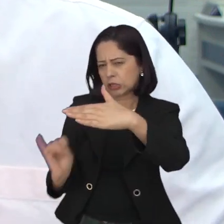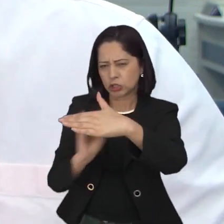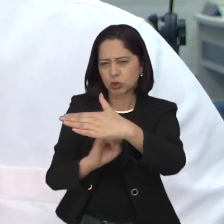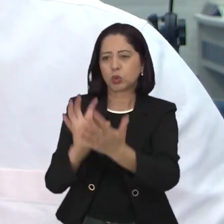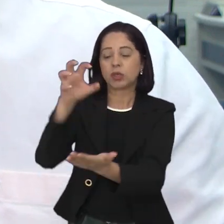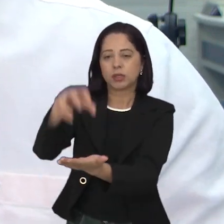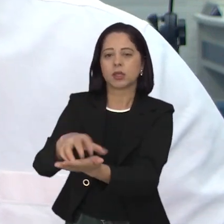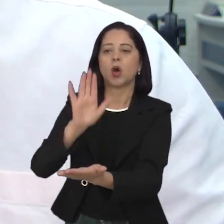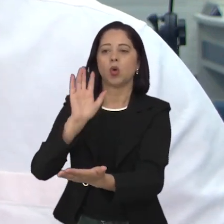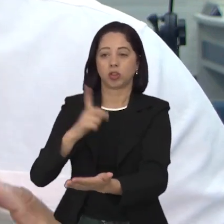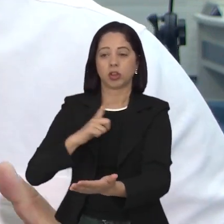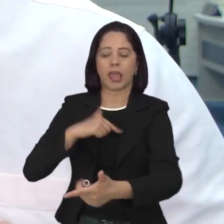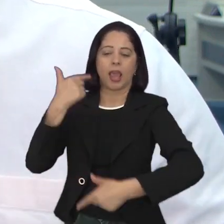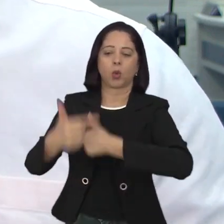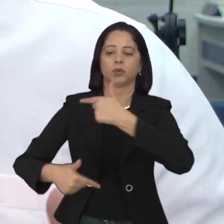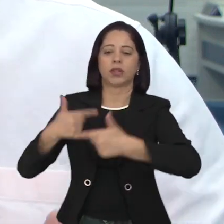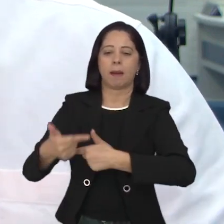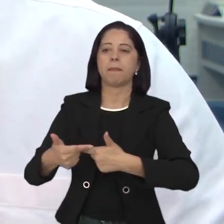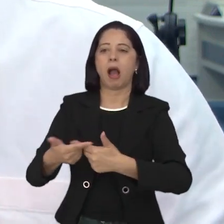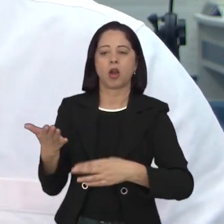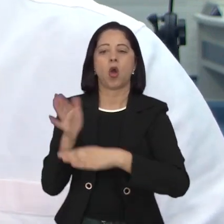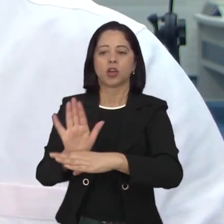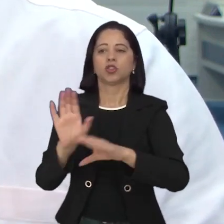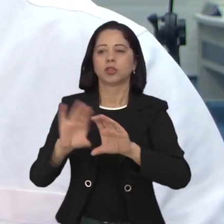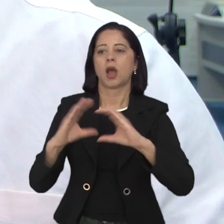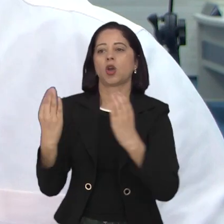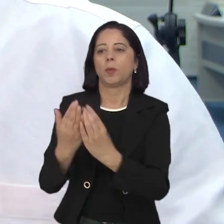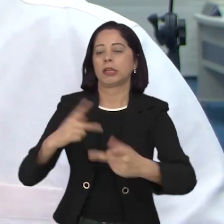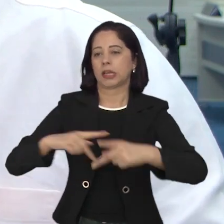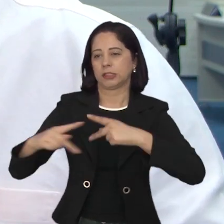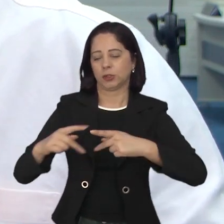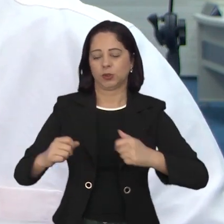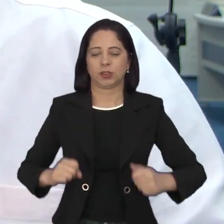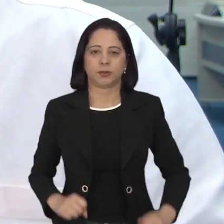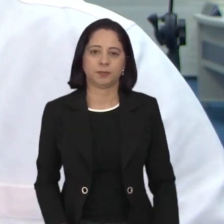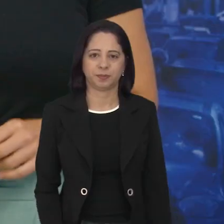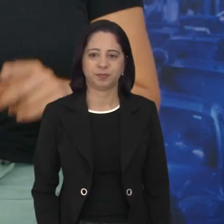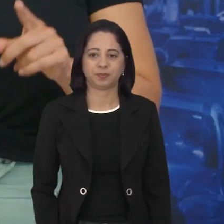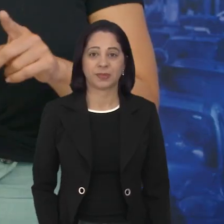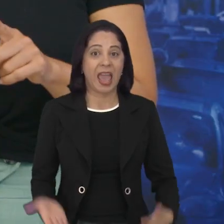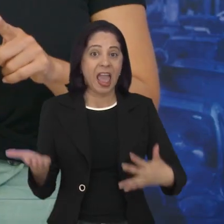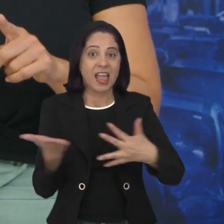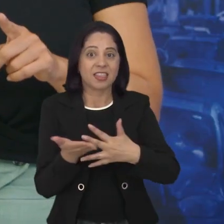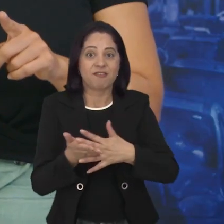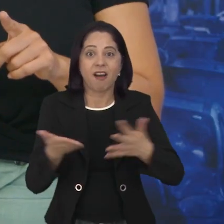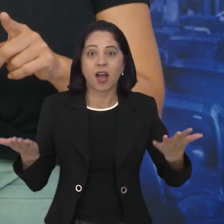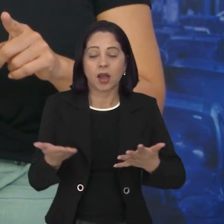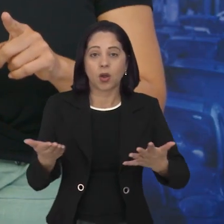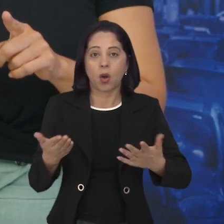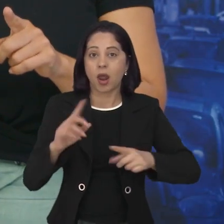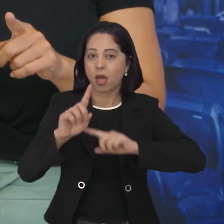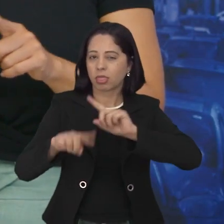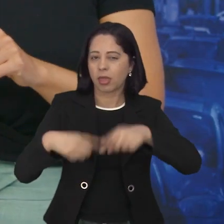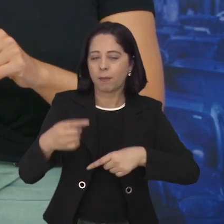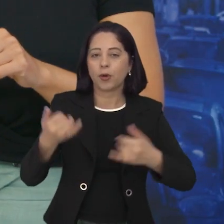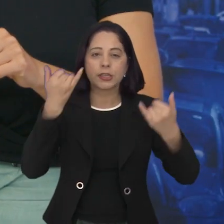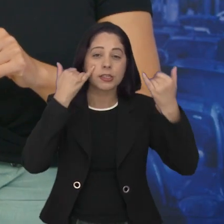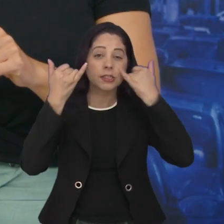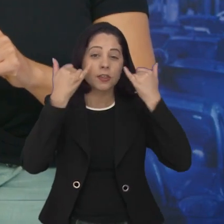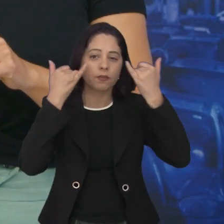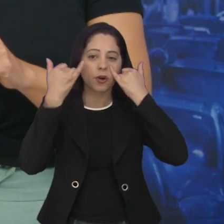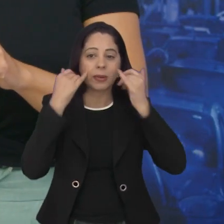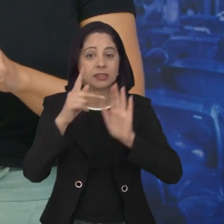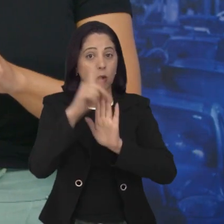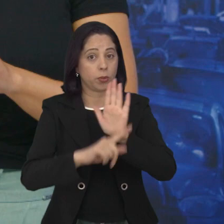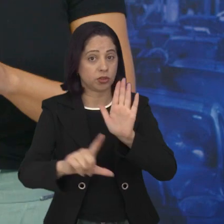realmente tem uma entrega um serviço prestado ao cidadão de São José dos Campos Vamos fazer um rápido intervalo e no próximo bloco